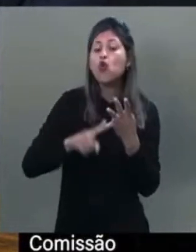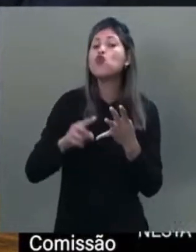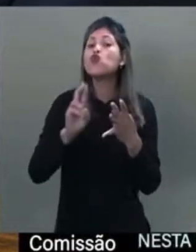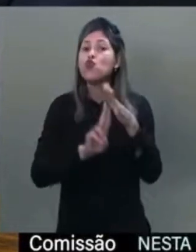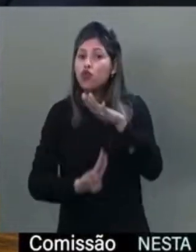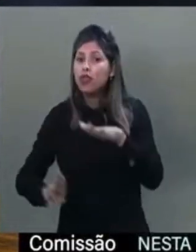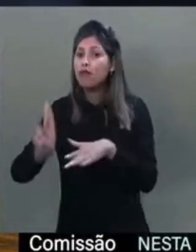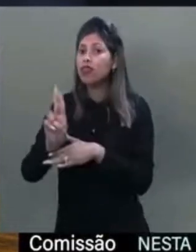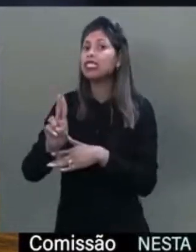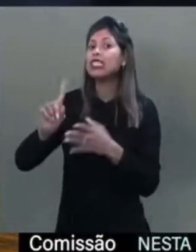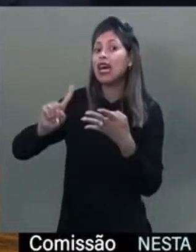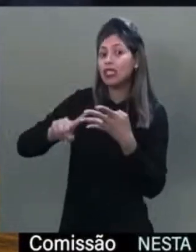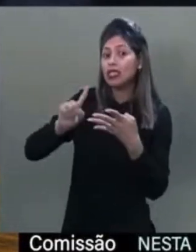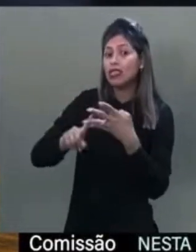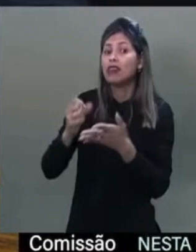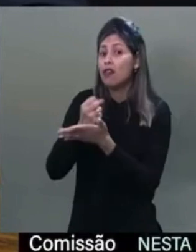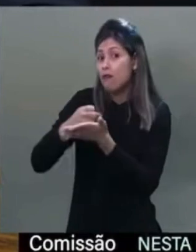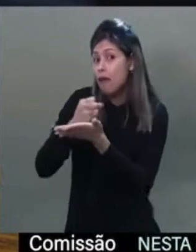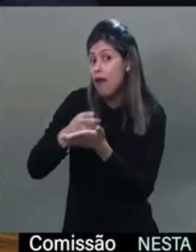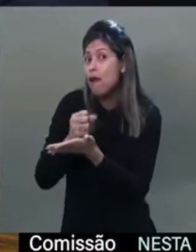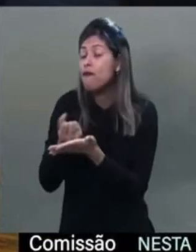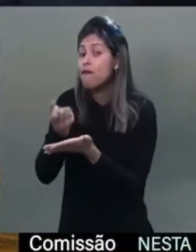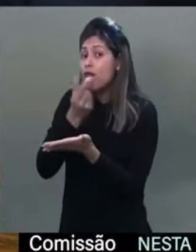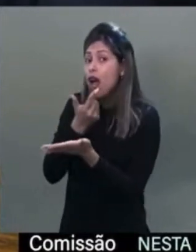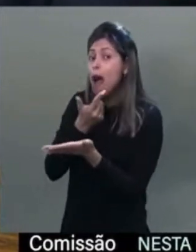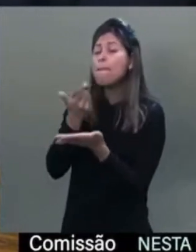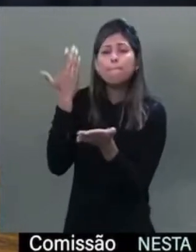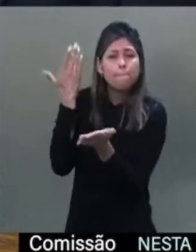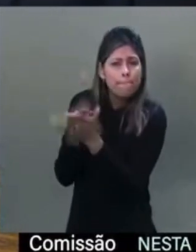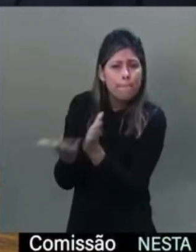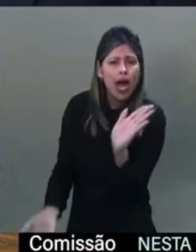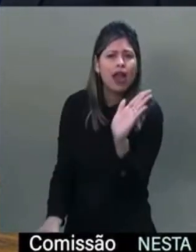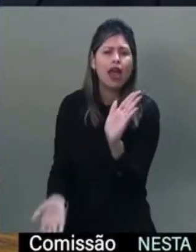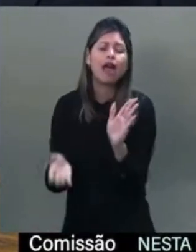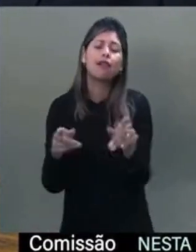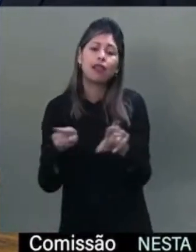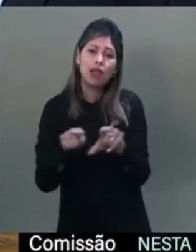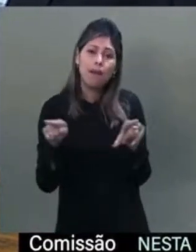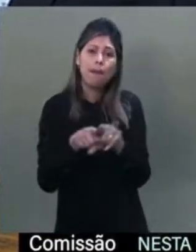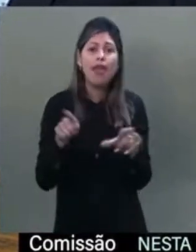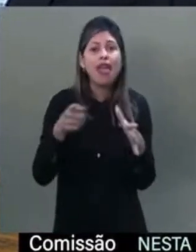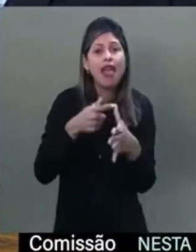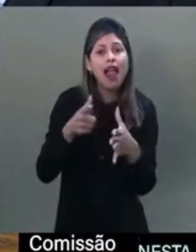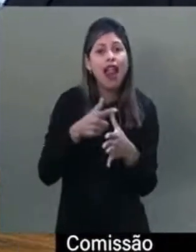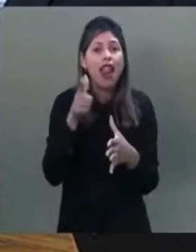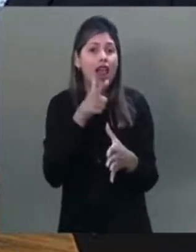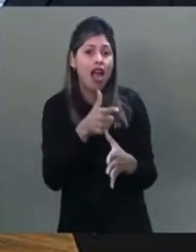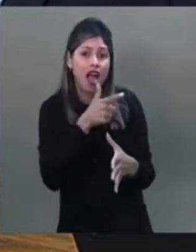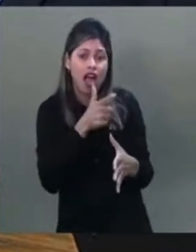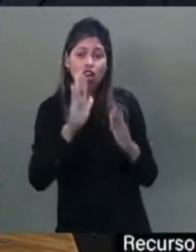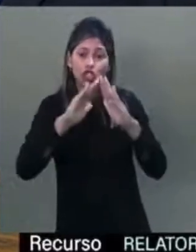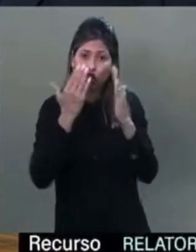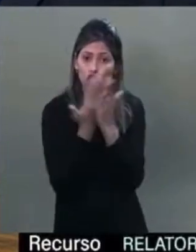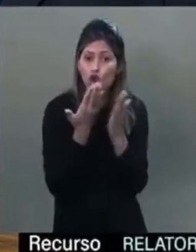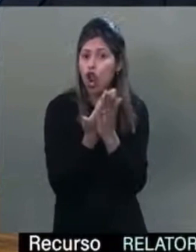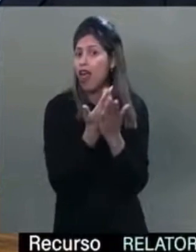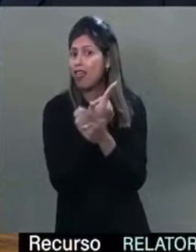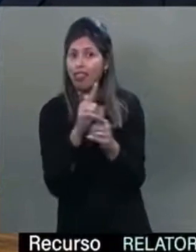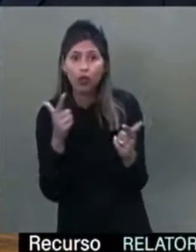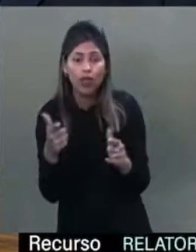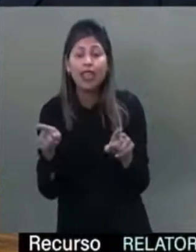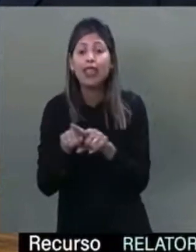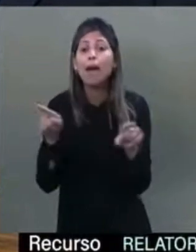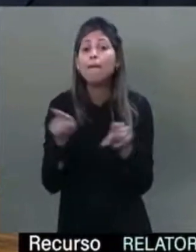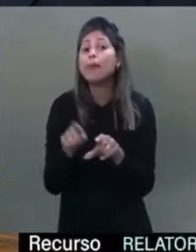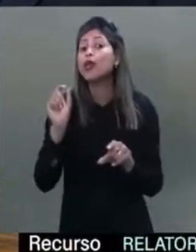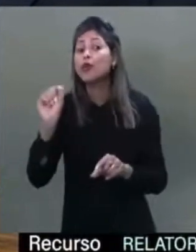farmácia popular parada, merenda escolar defasada, ou seja, Minha Casa Minha Vida, que não teve construção nenhuma